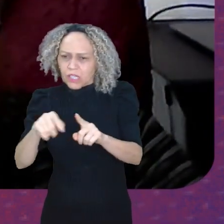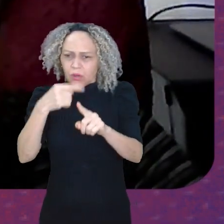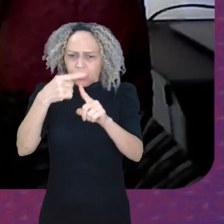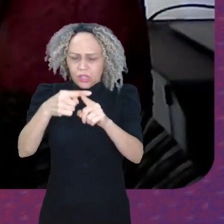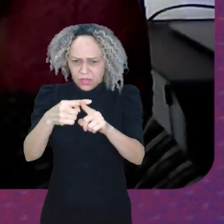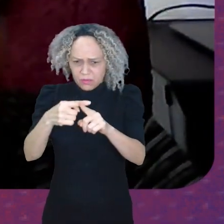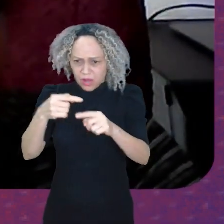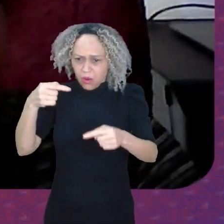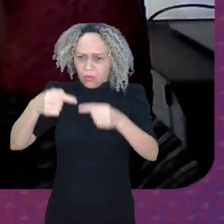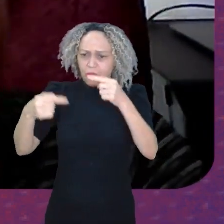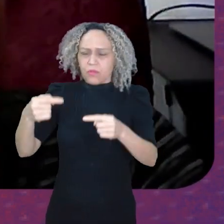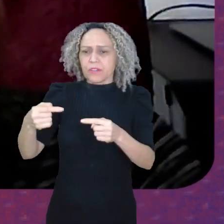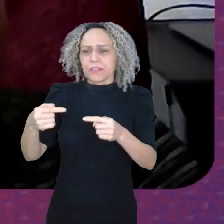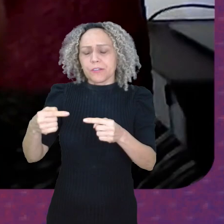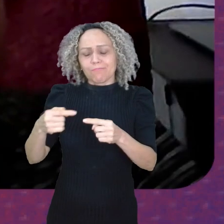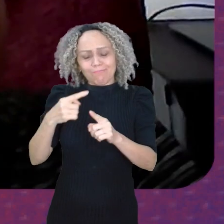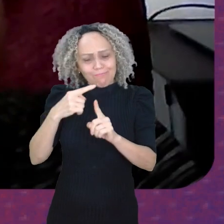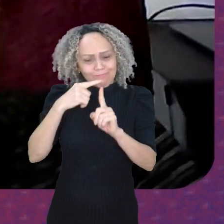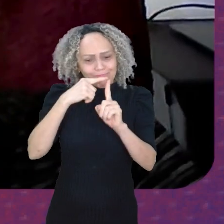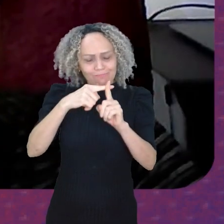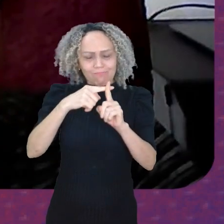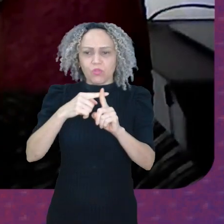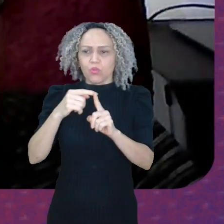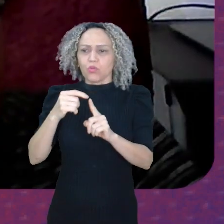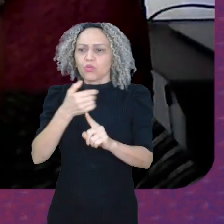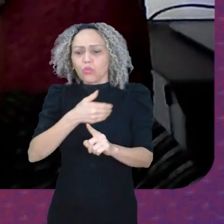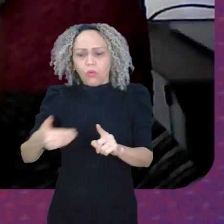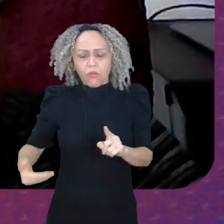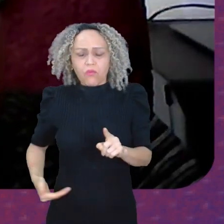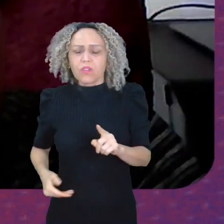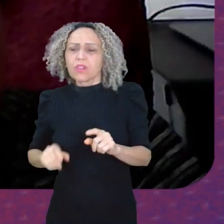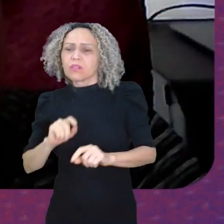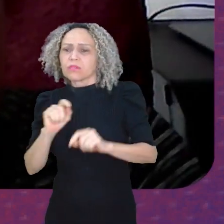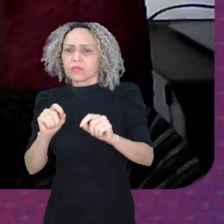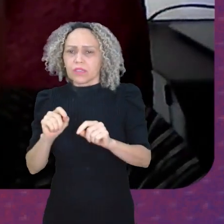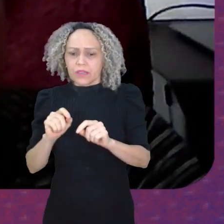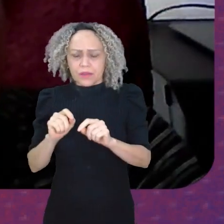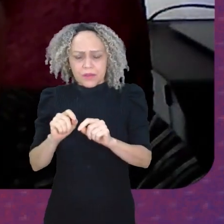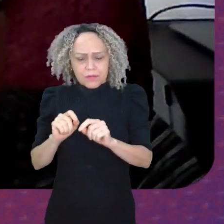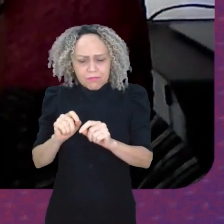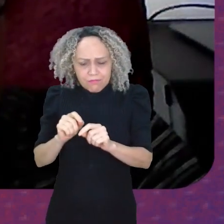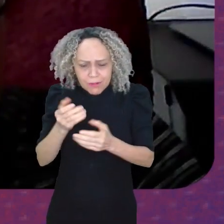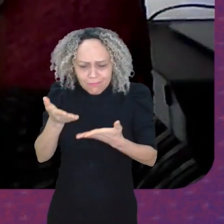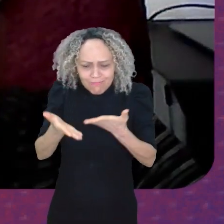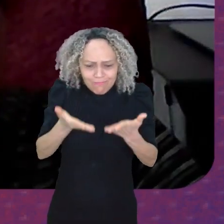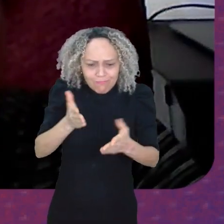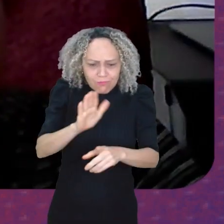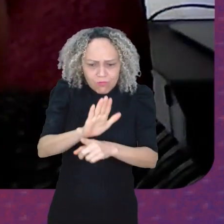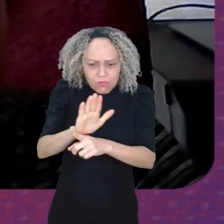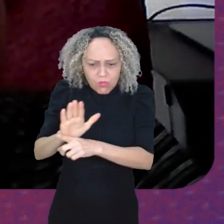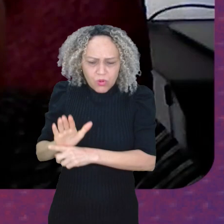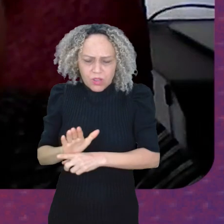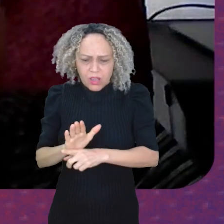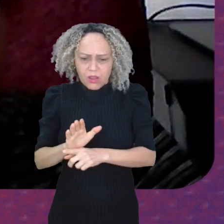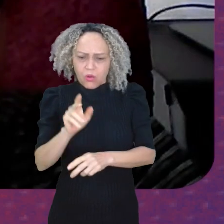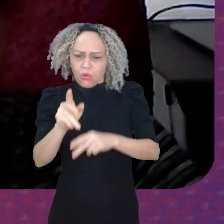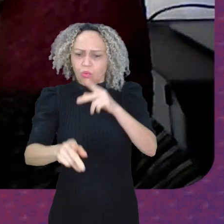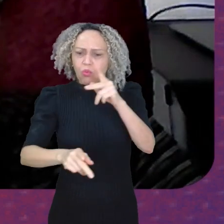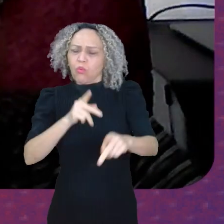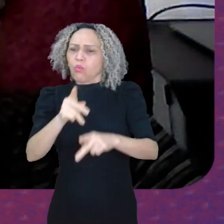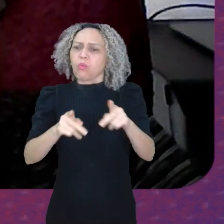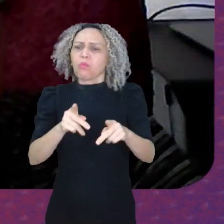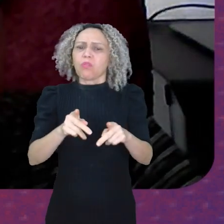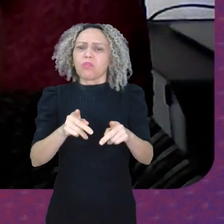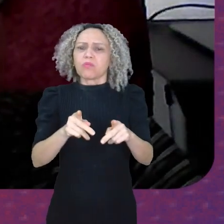discriminações, é o correto, né? Discriminações históricas que levam a não